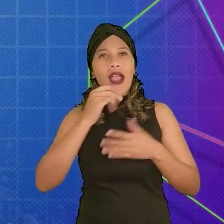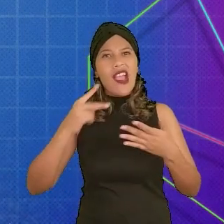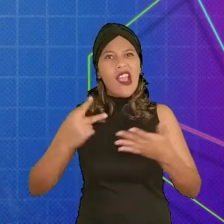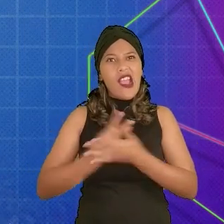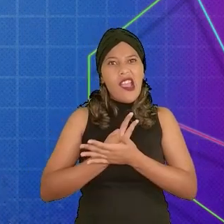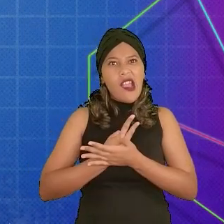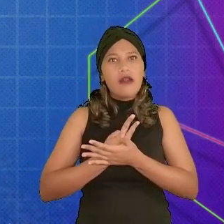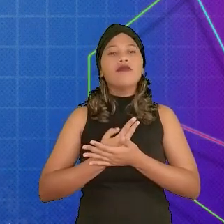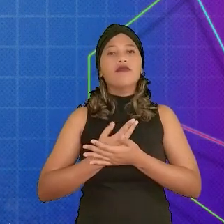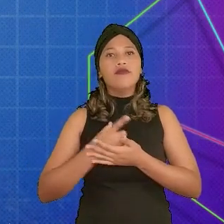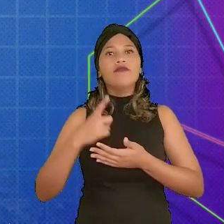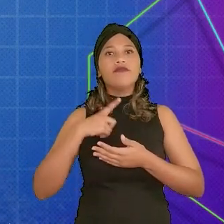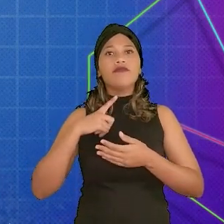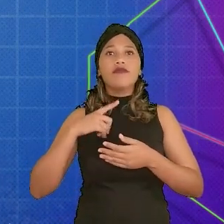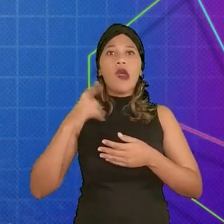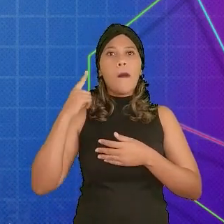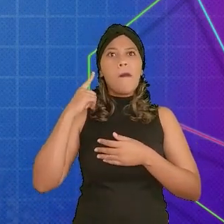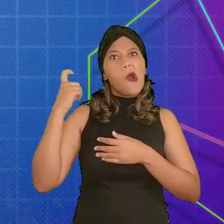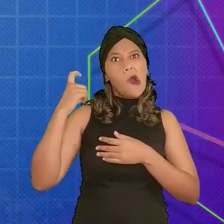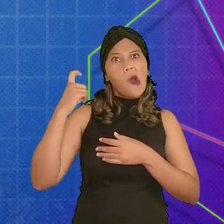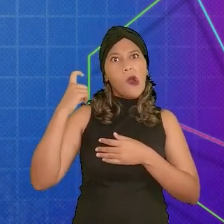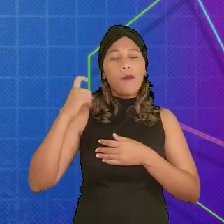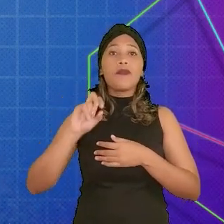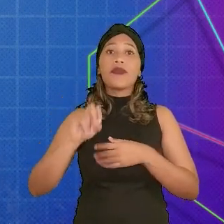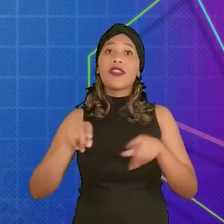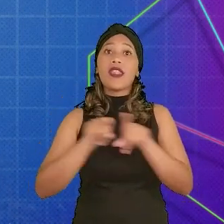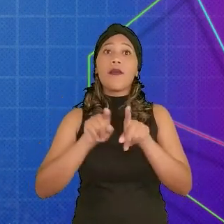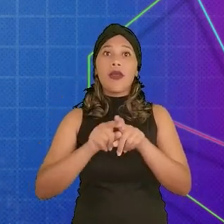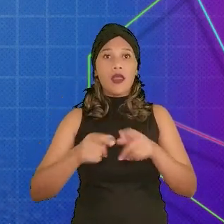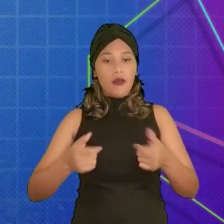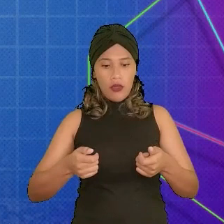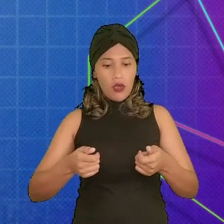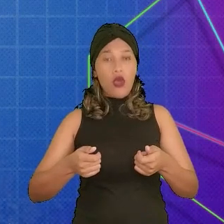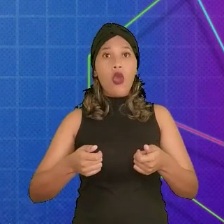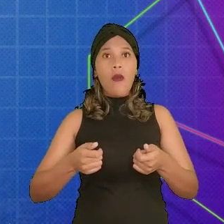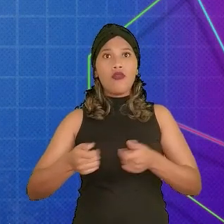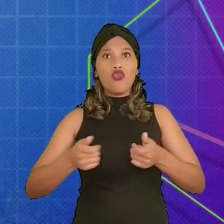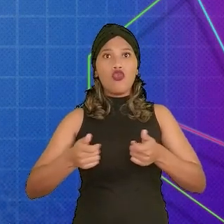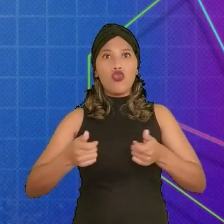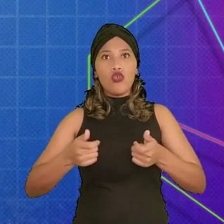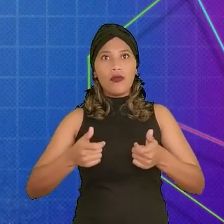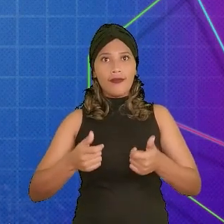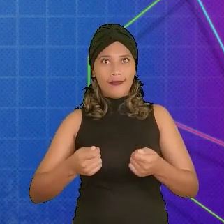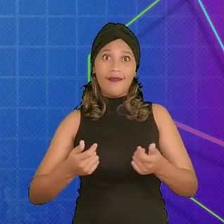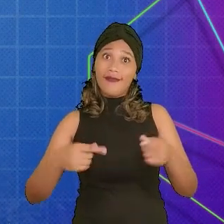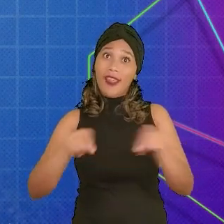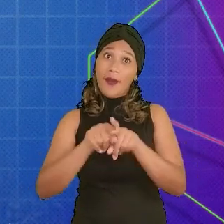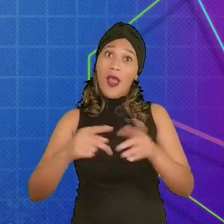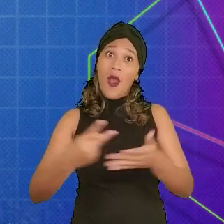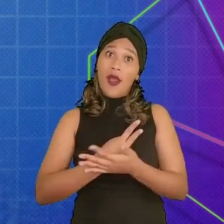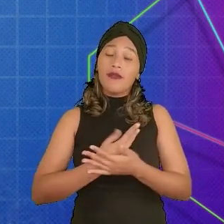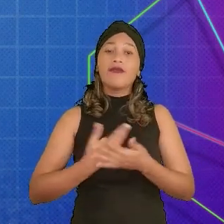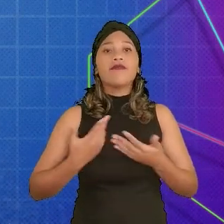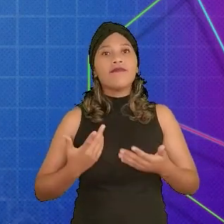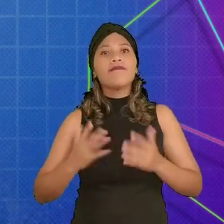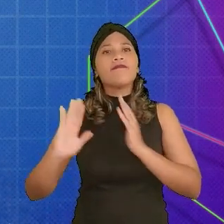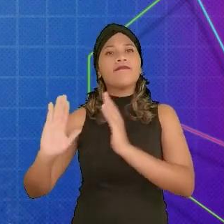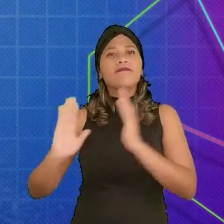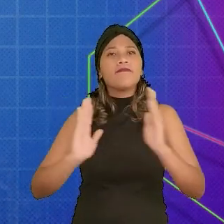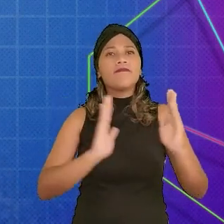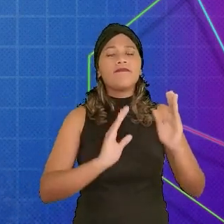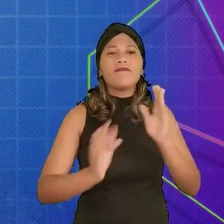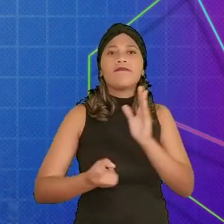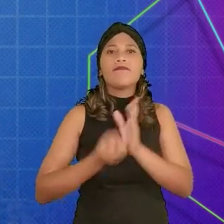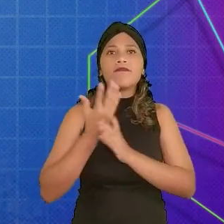comete algum erro ou falha, por exemplo, ou até tátil, como quando um carro bate ou o controle treme. Esses padrões